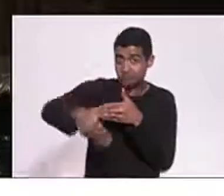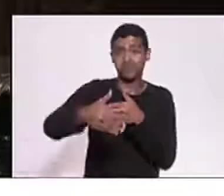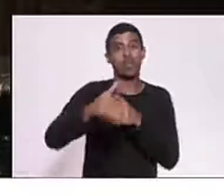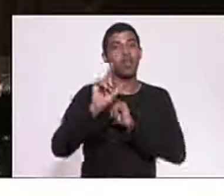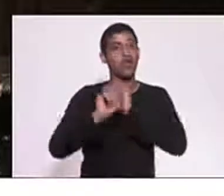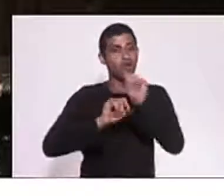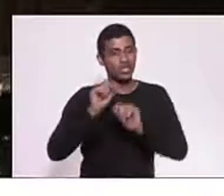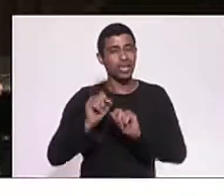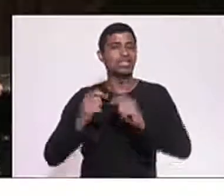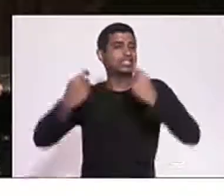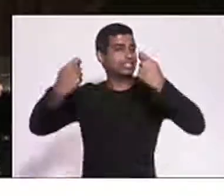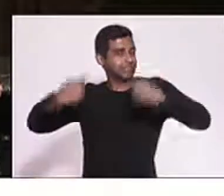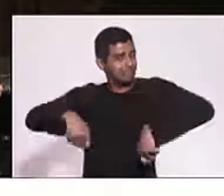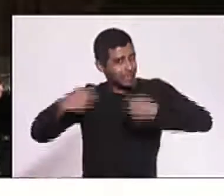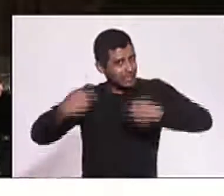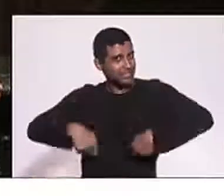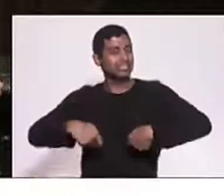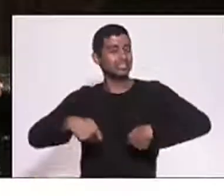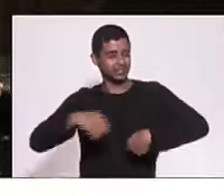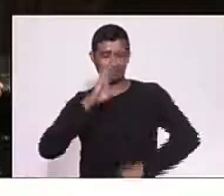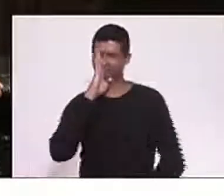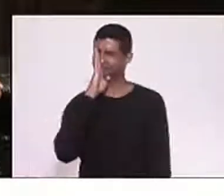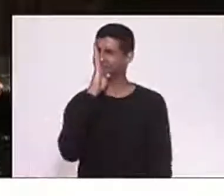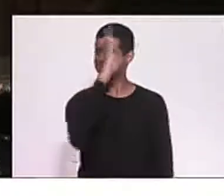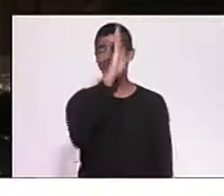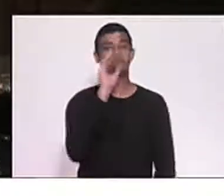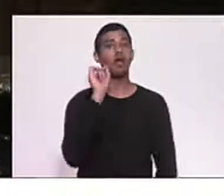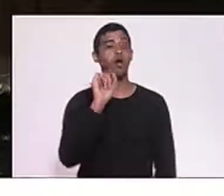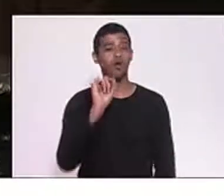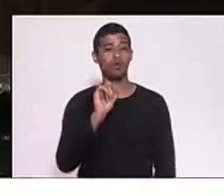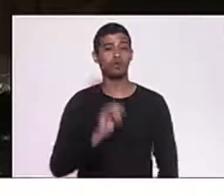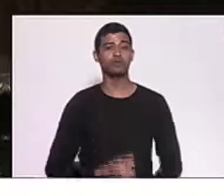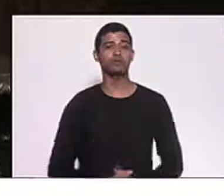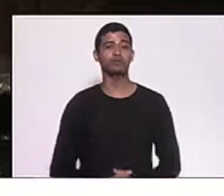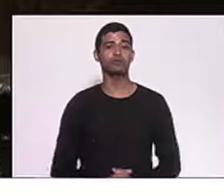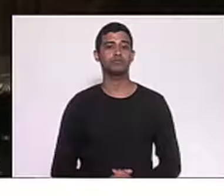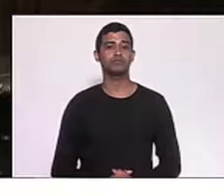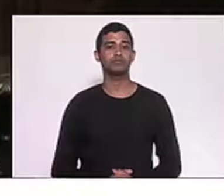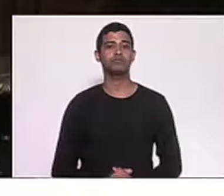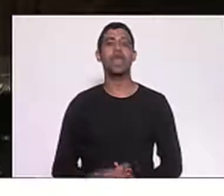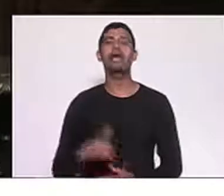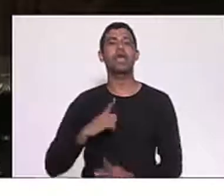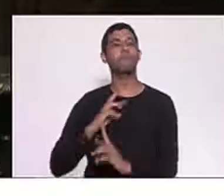a necessidade imperiosa de